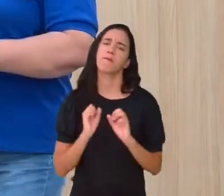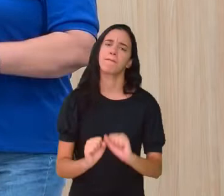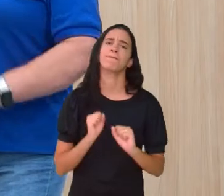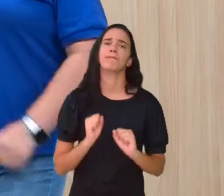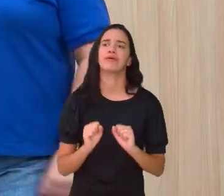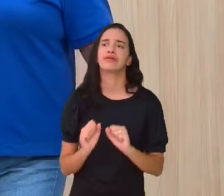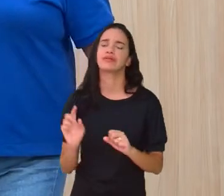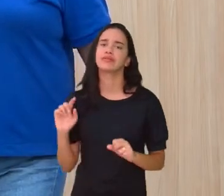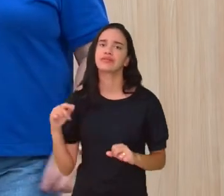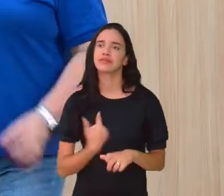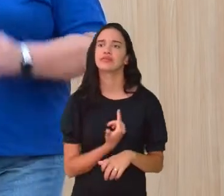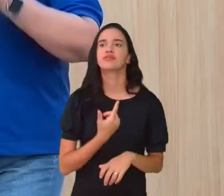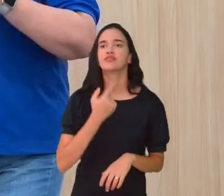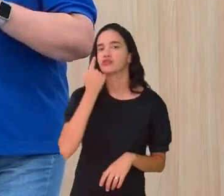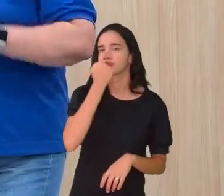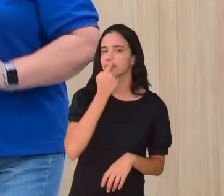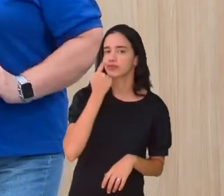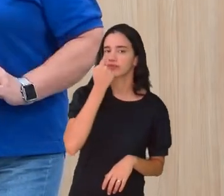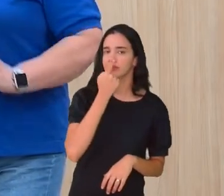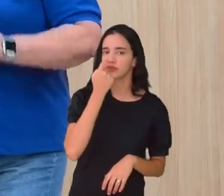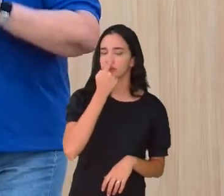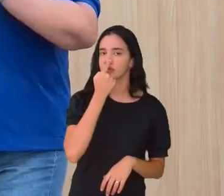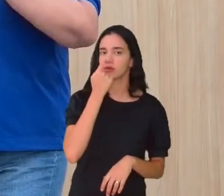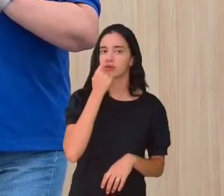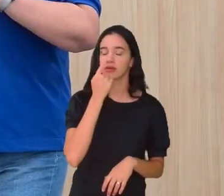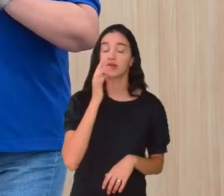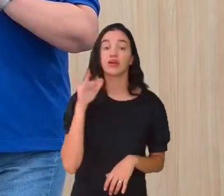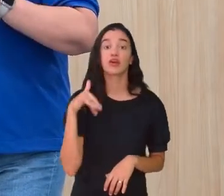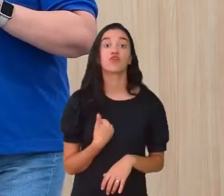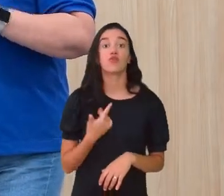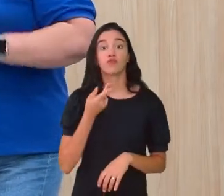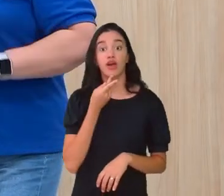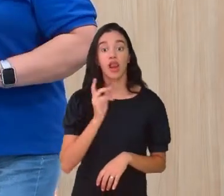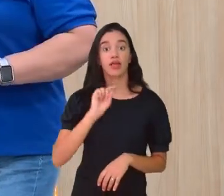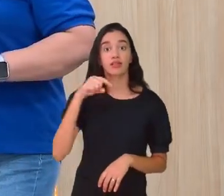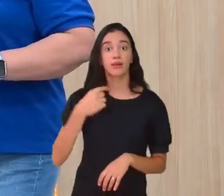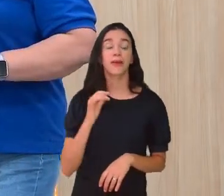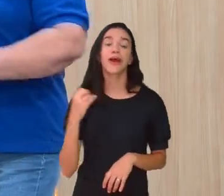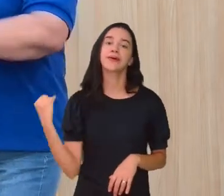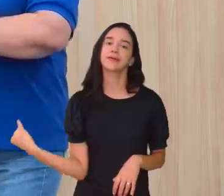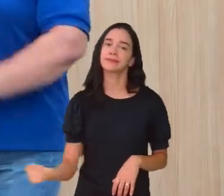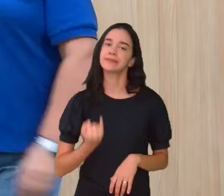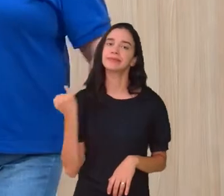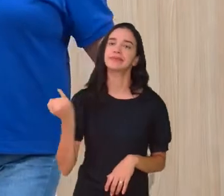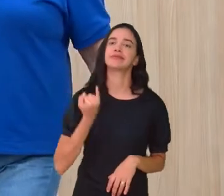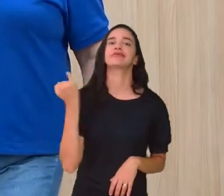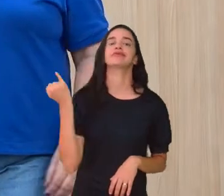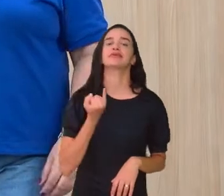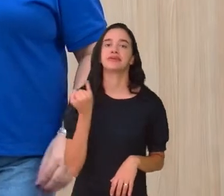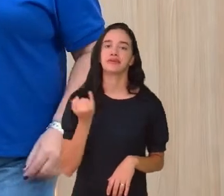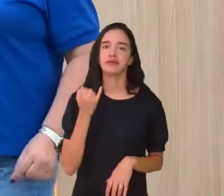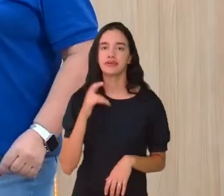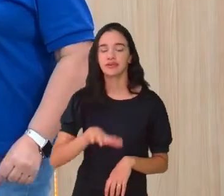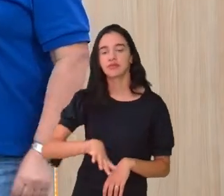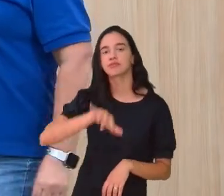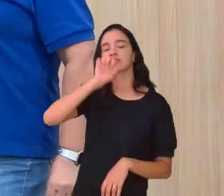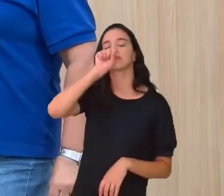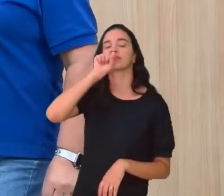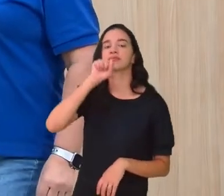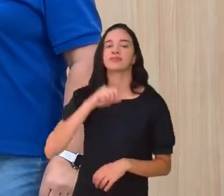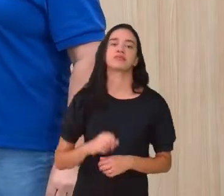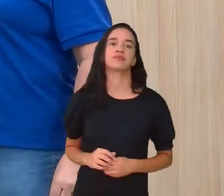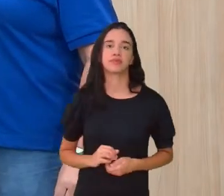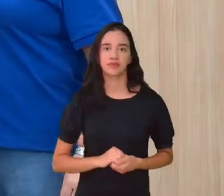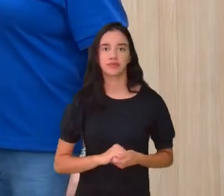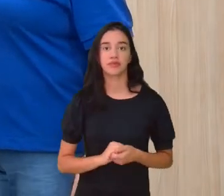lá nas nossas fossas nasais, que eu vou falar depois qual a importância aí de respirar pelas fossas nasais e não pela